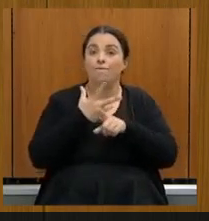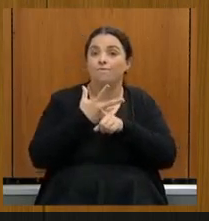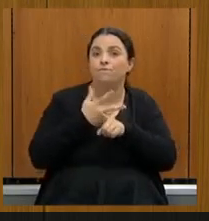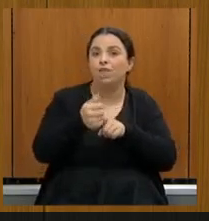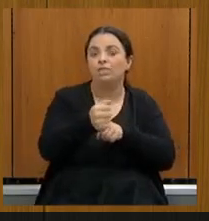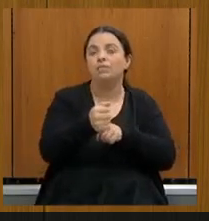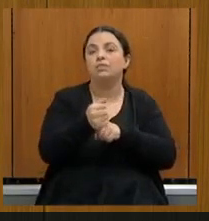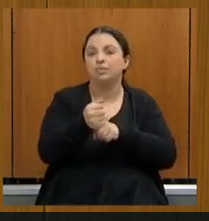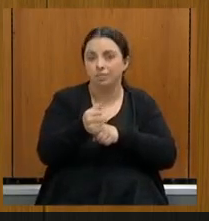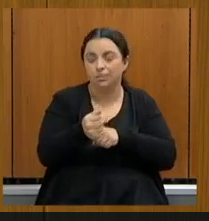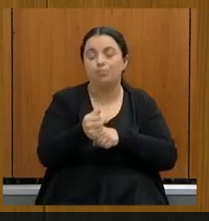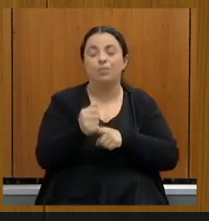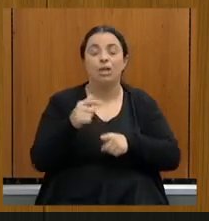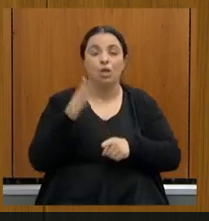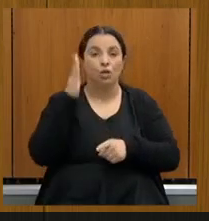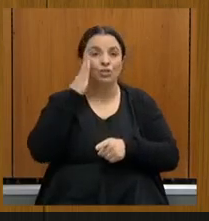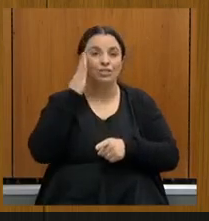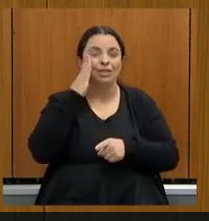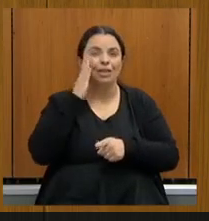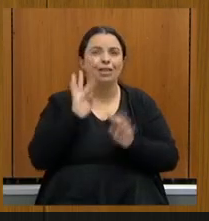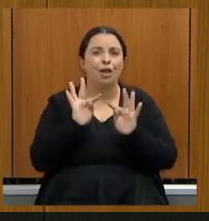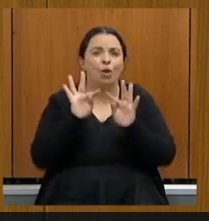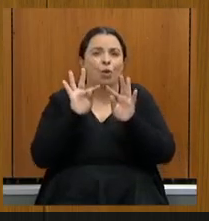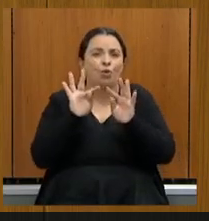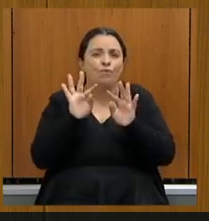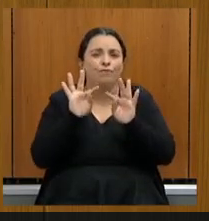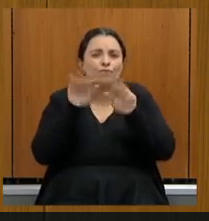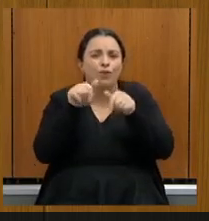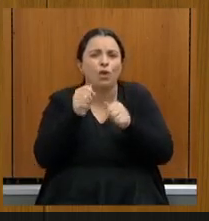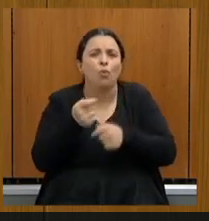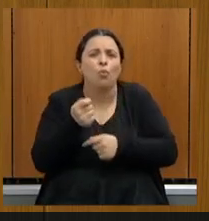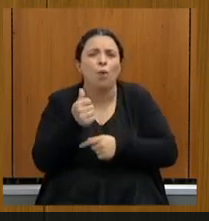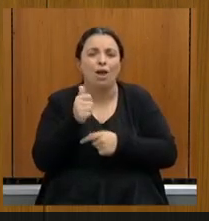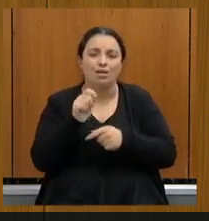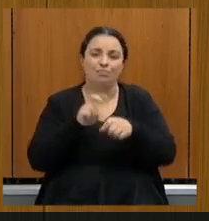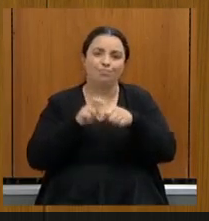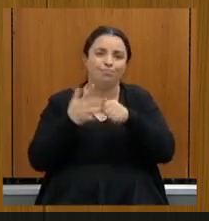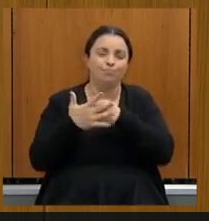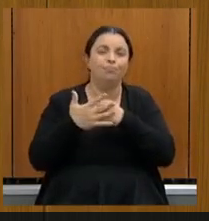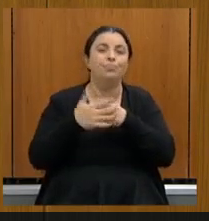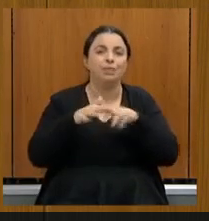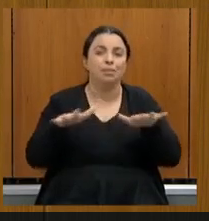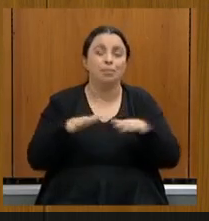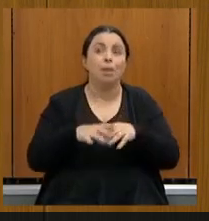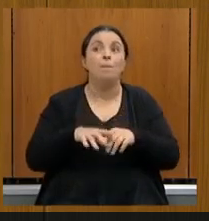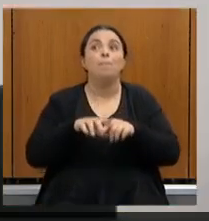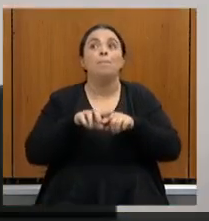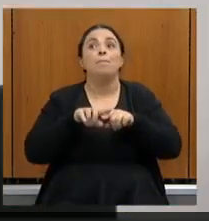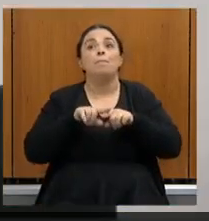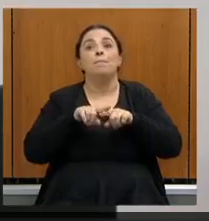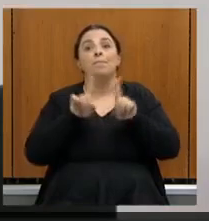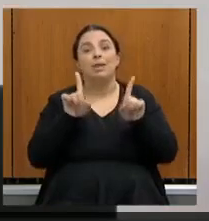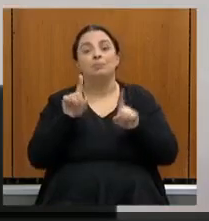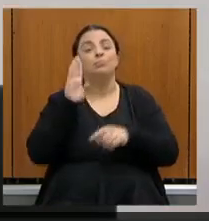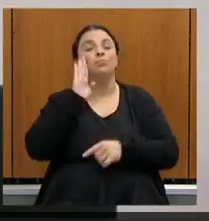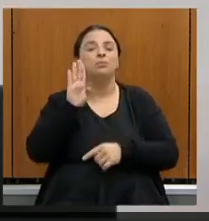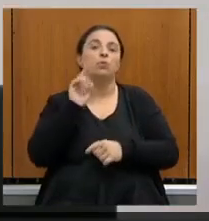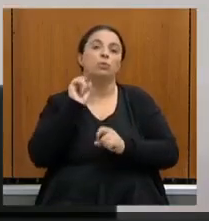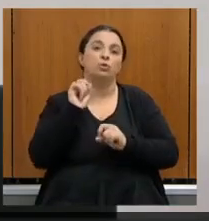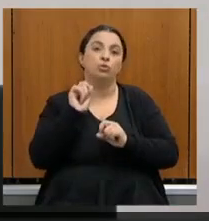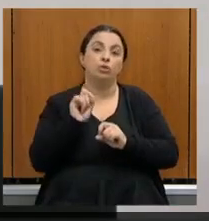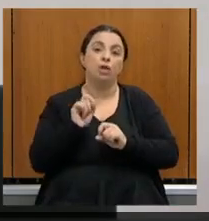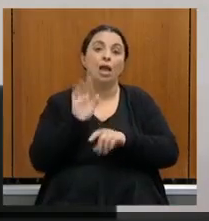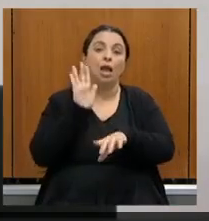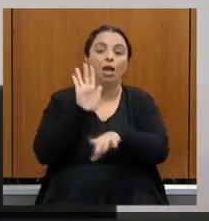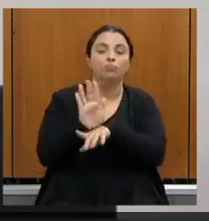que eu creio que se Deus quiser está chegando ao seu final da pandemia mas sobretudo fazer com que Minas